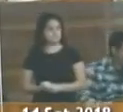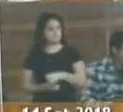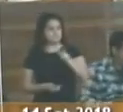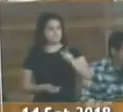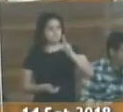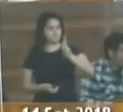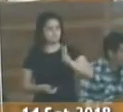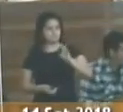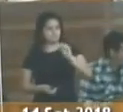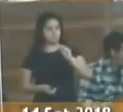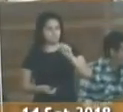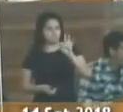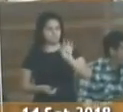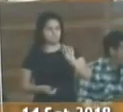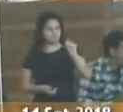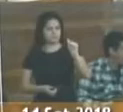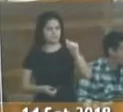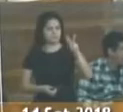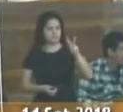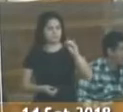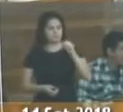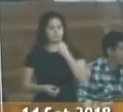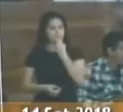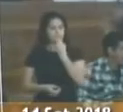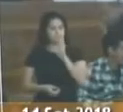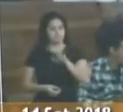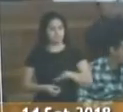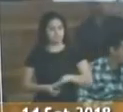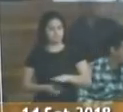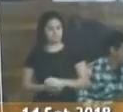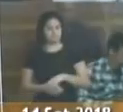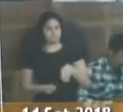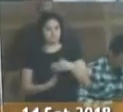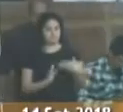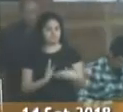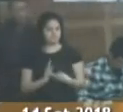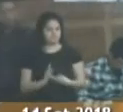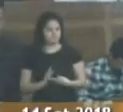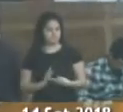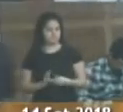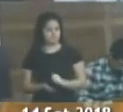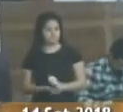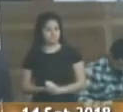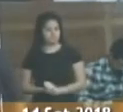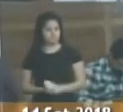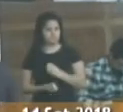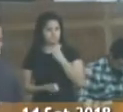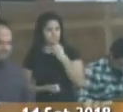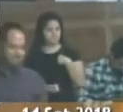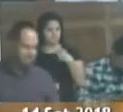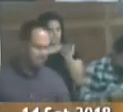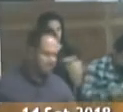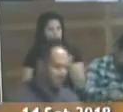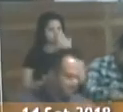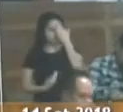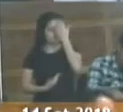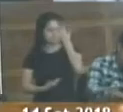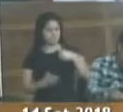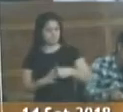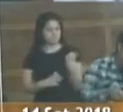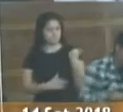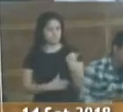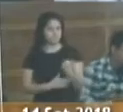Berna. Boa tarde, deputado. Boa tarde a todos. Bom, eu quero agradecer, em primeiro